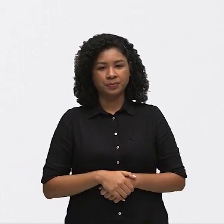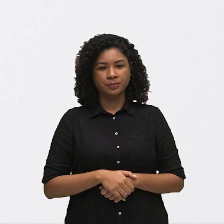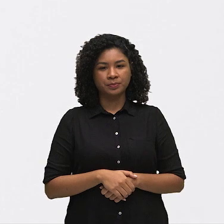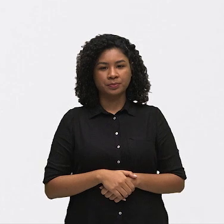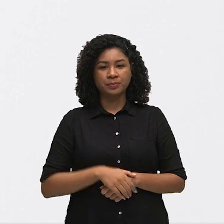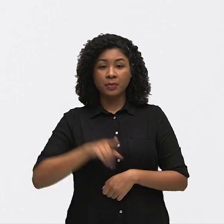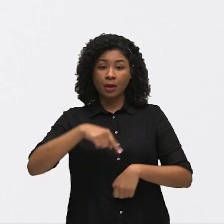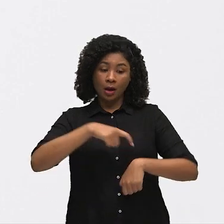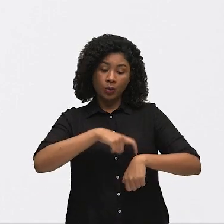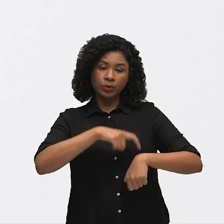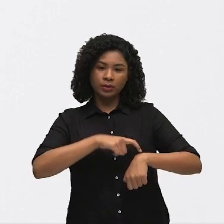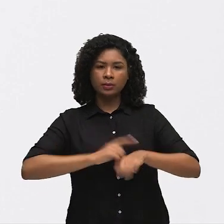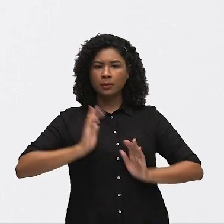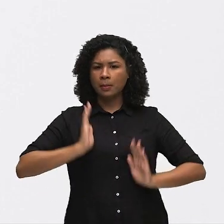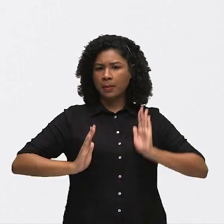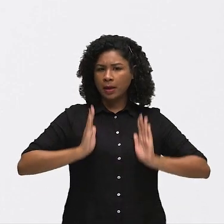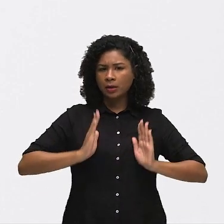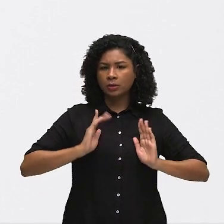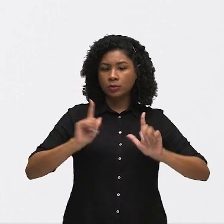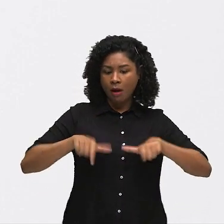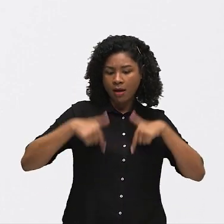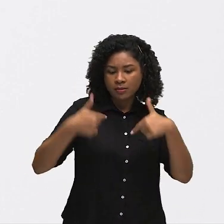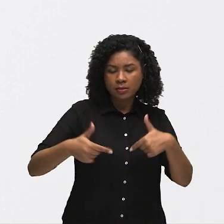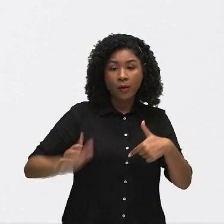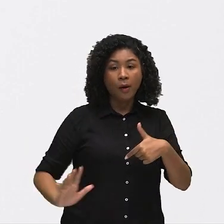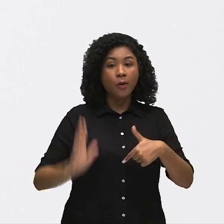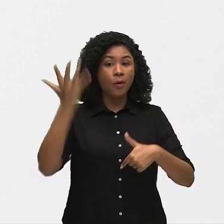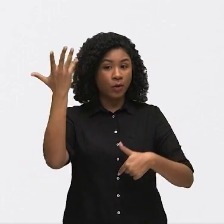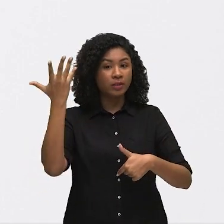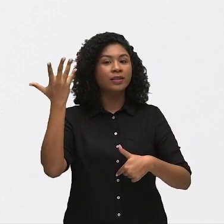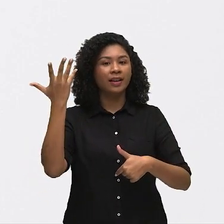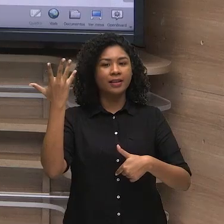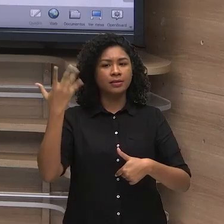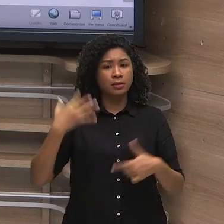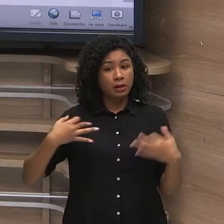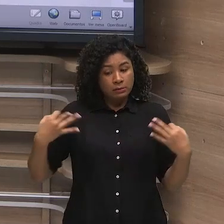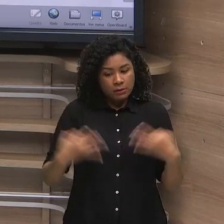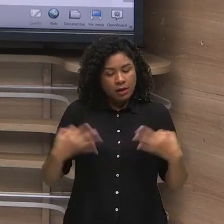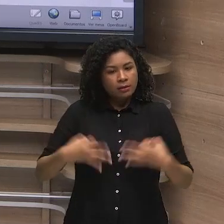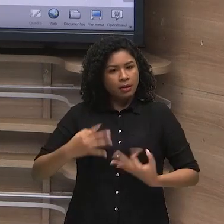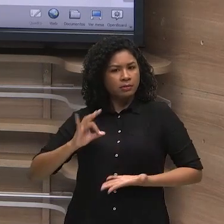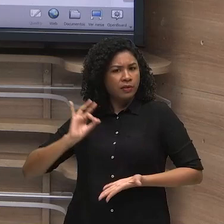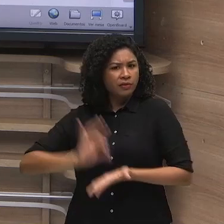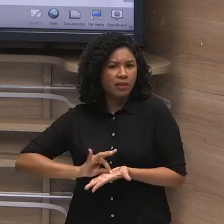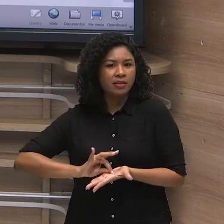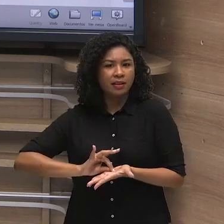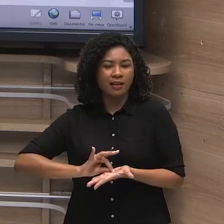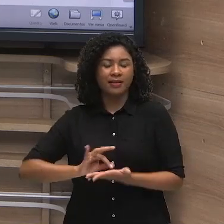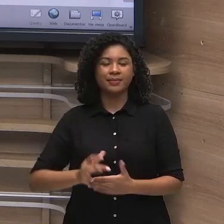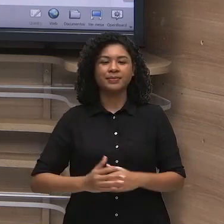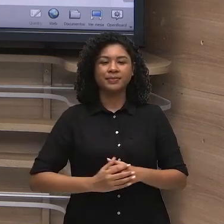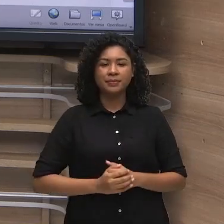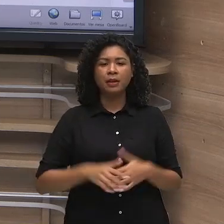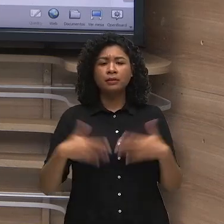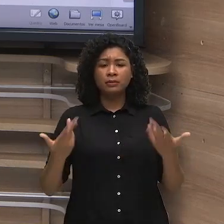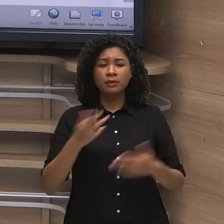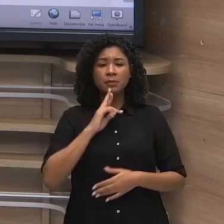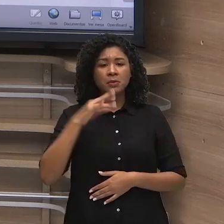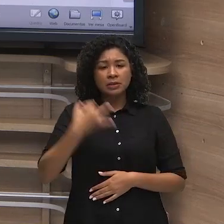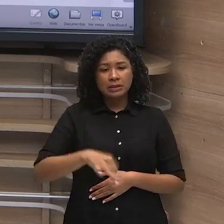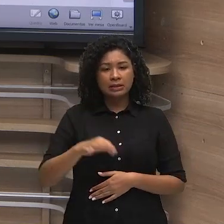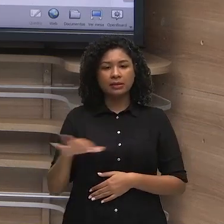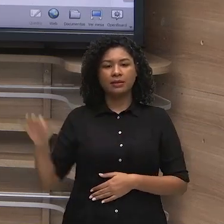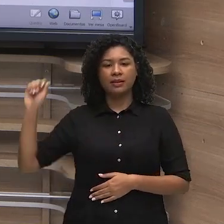as ações, as situações verbais que acontecem com certeza, tá bom, gente? Então, é letra A, presente